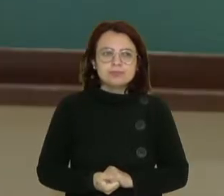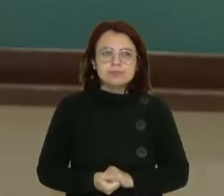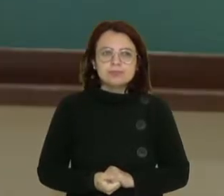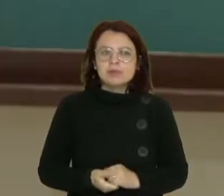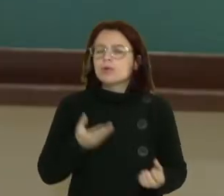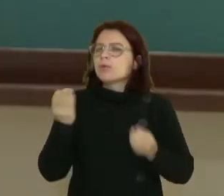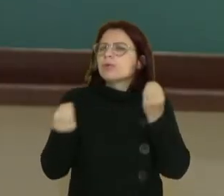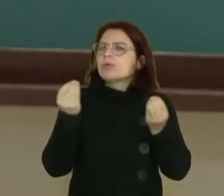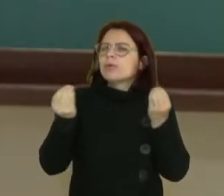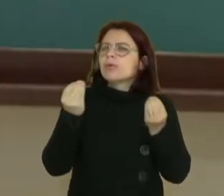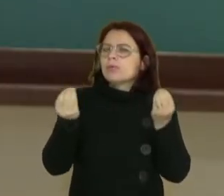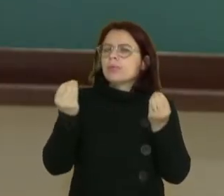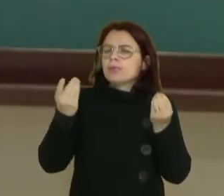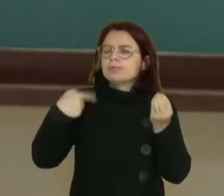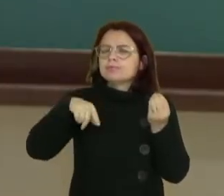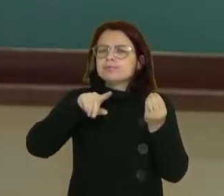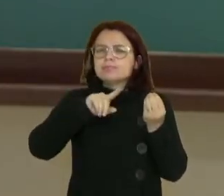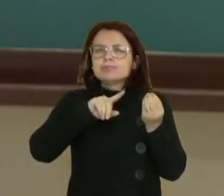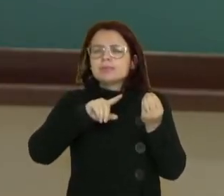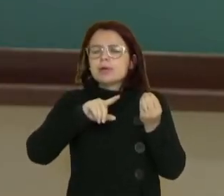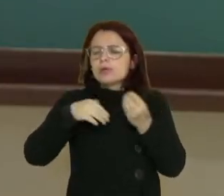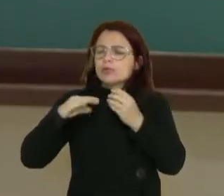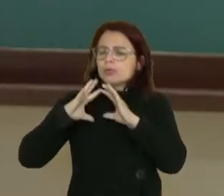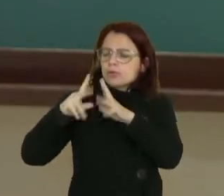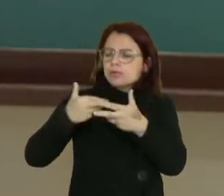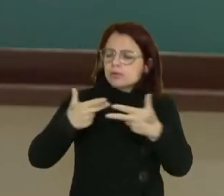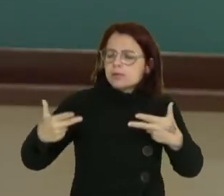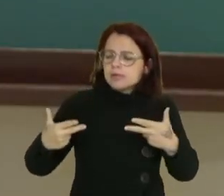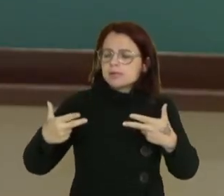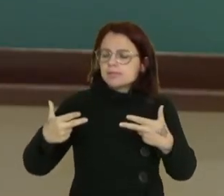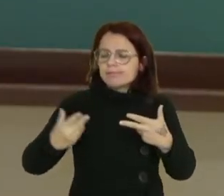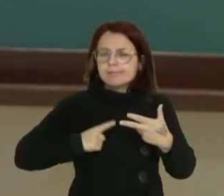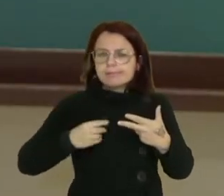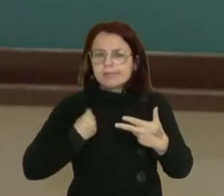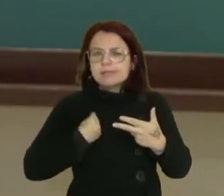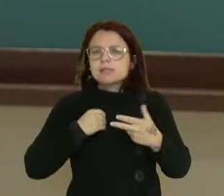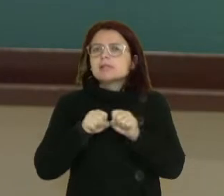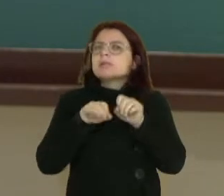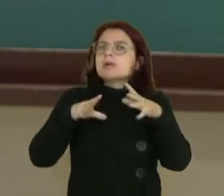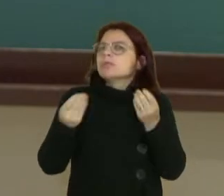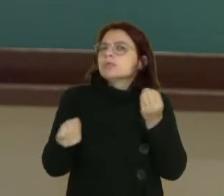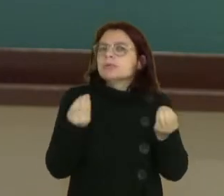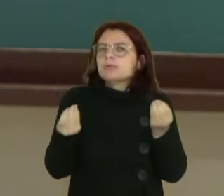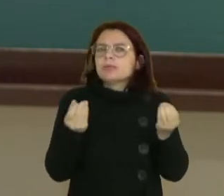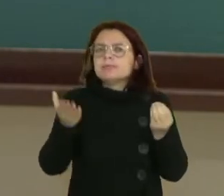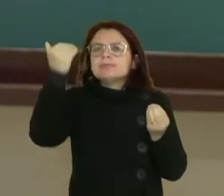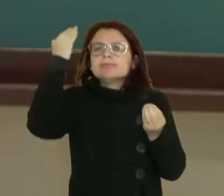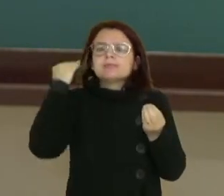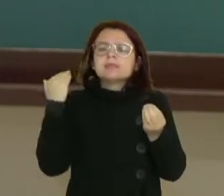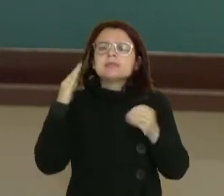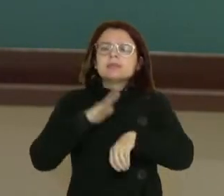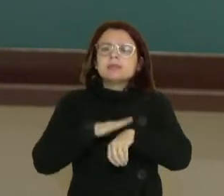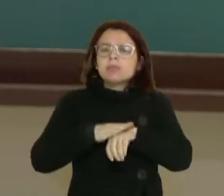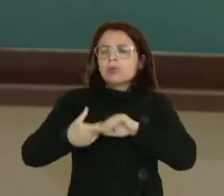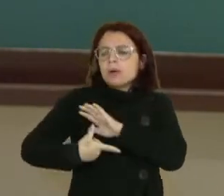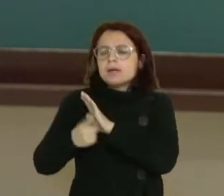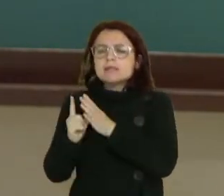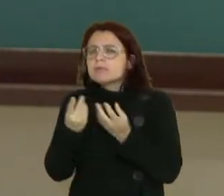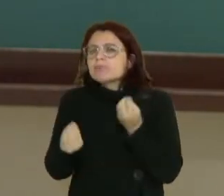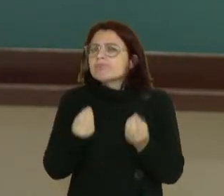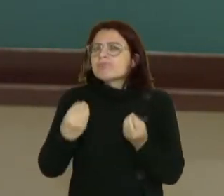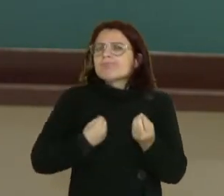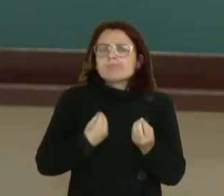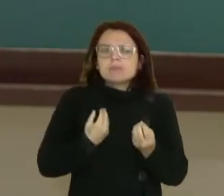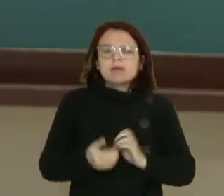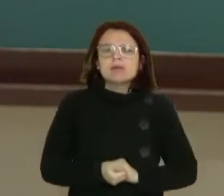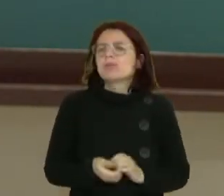Como que todas as coisas que existem foram criadas? O que havia antes do tempo e do espaço existir? De que forma